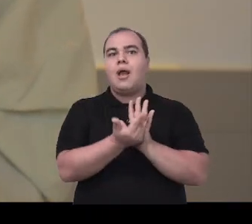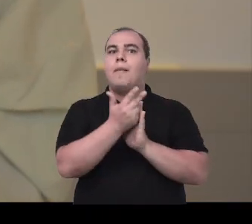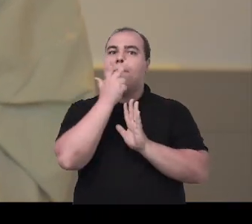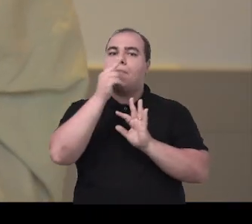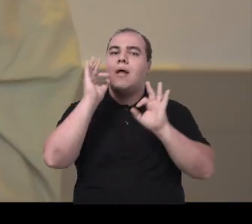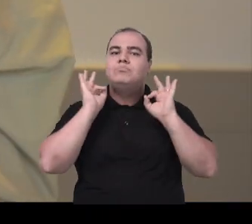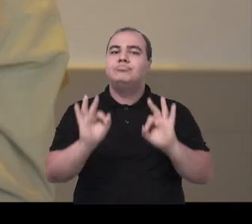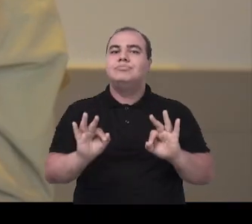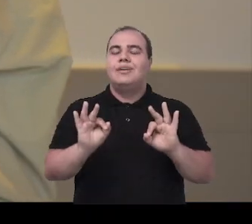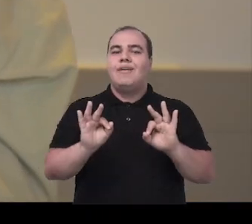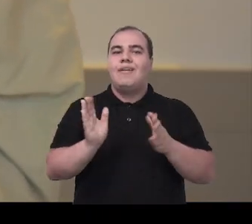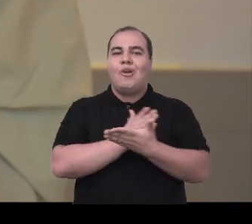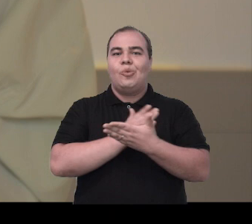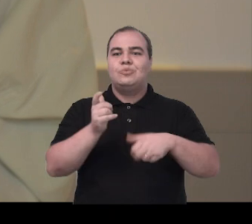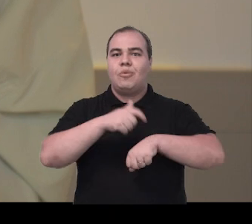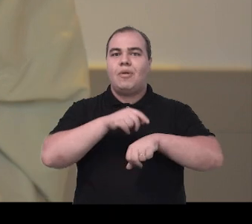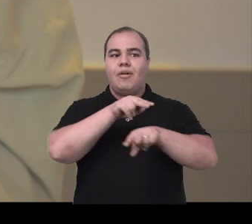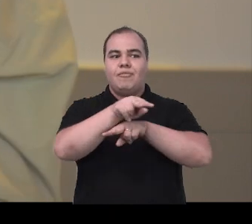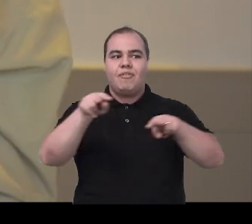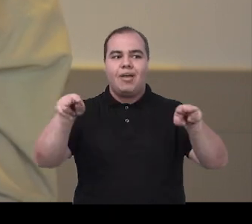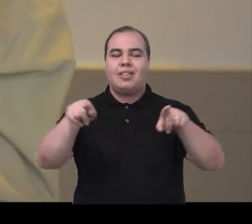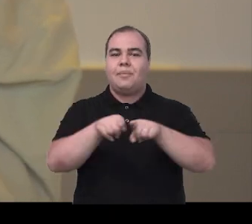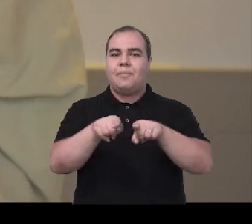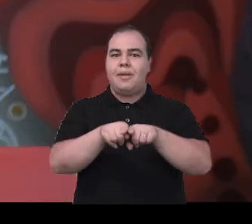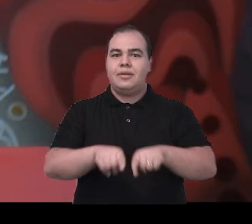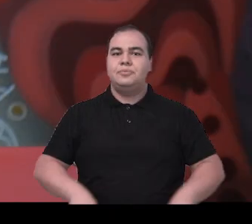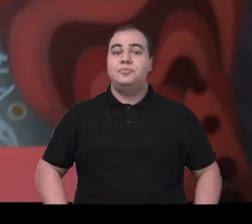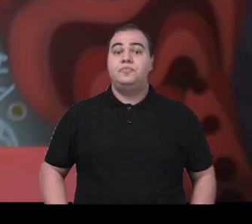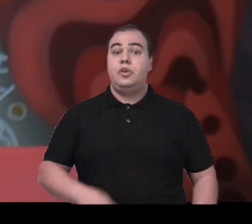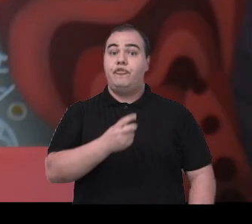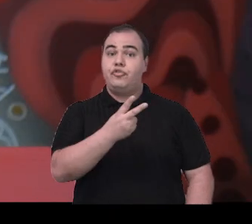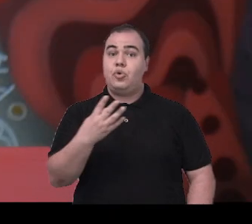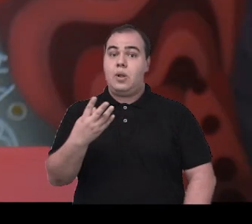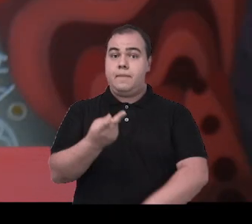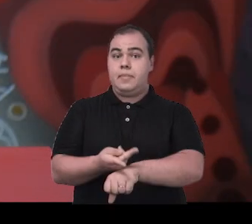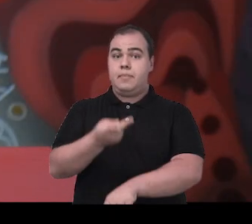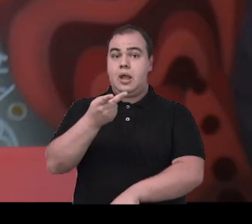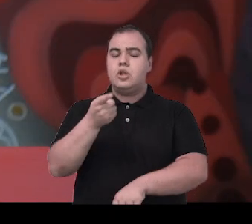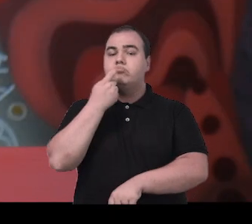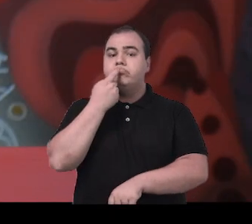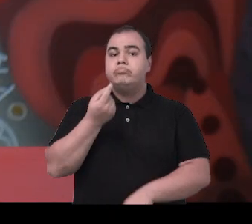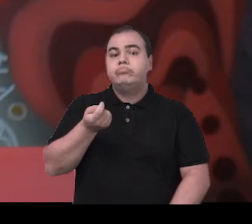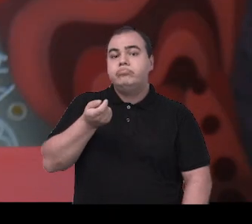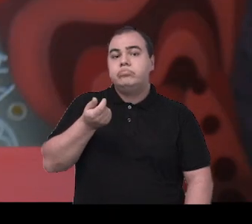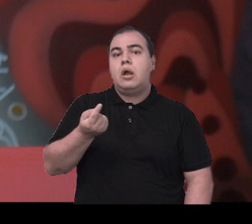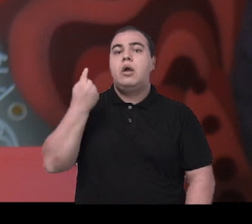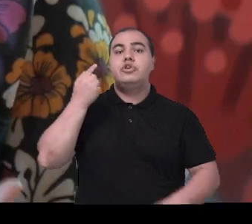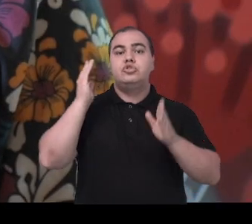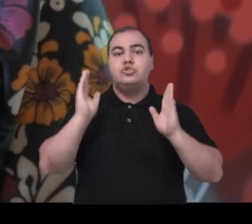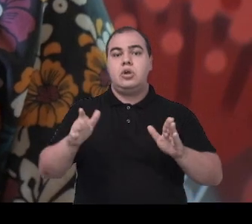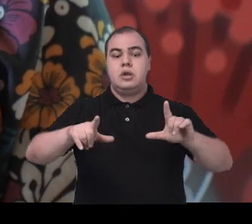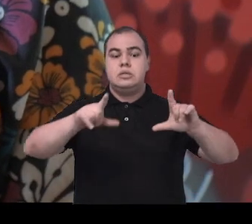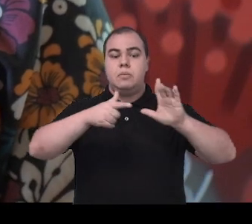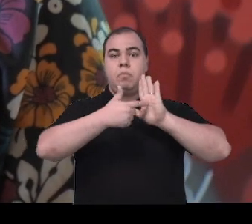que parecem rupestres, e em alguns momentos medusa japonesa. Muitos quadros premiados, inclusive ele participou